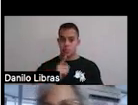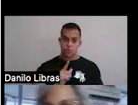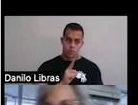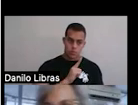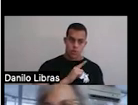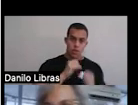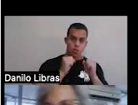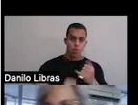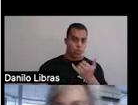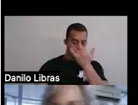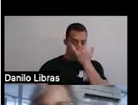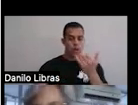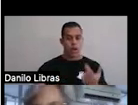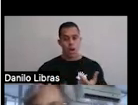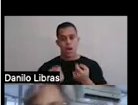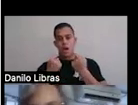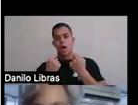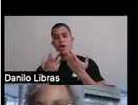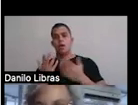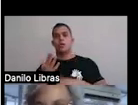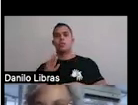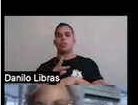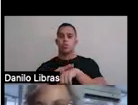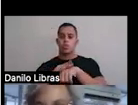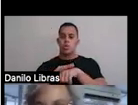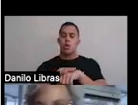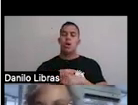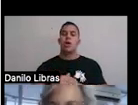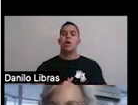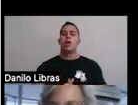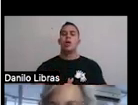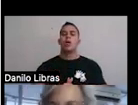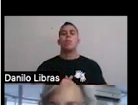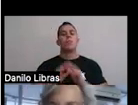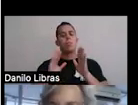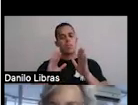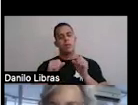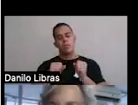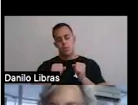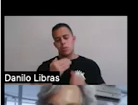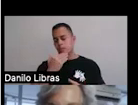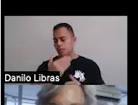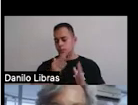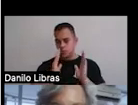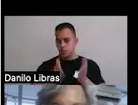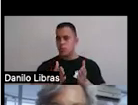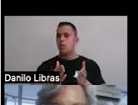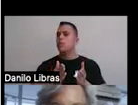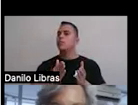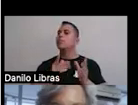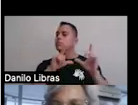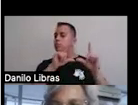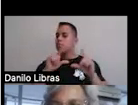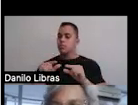algum câncer, a ter alguma doença específica, mas a gente já pode encomendar. Então, de 1976